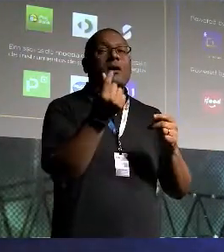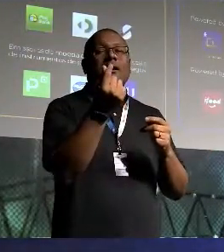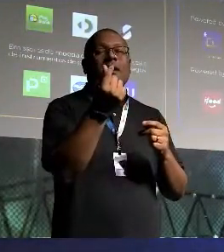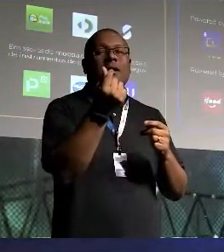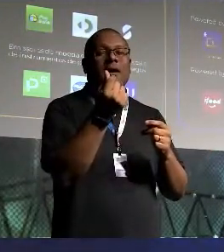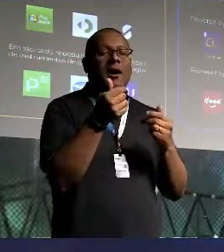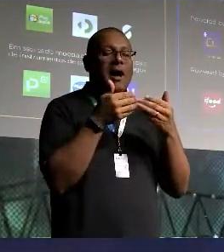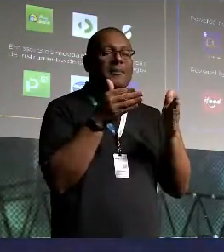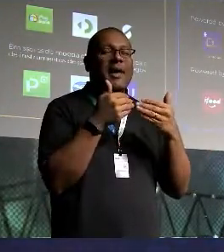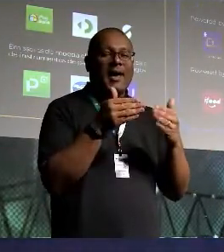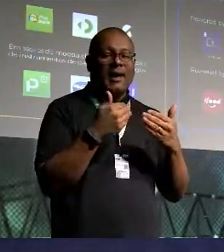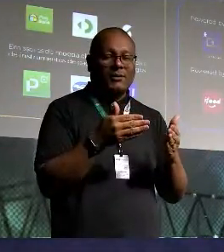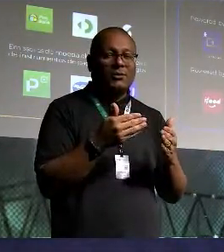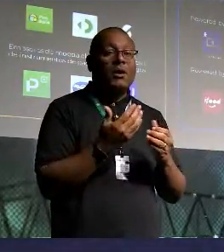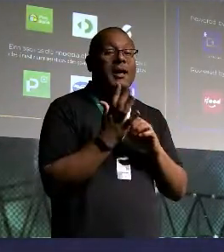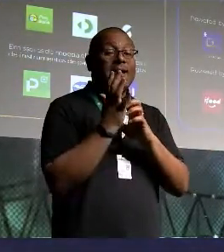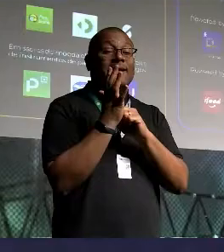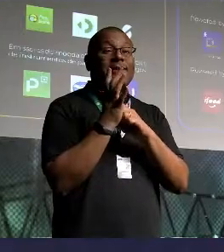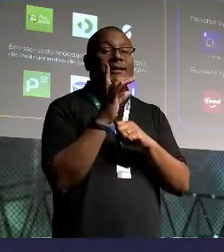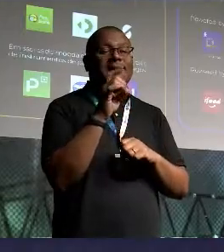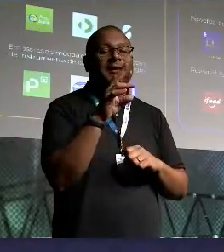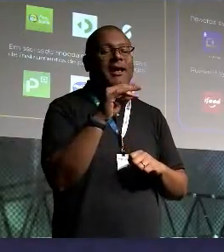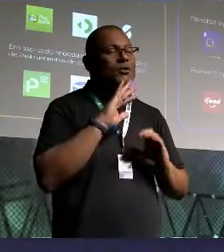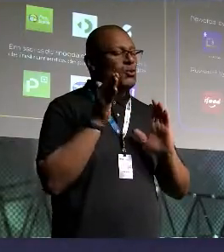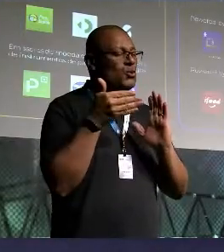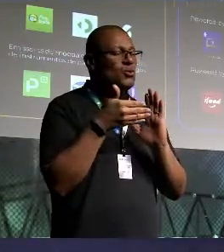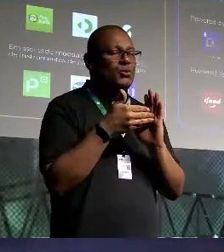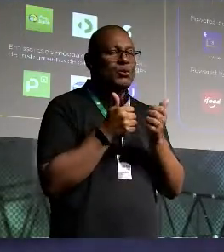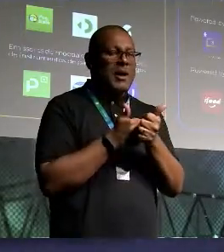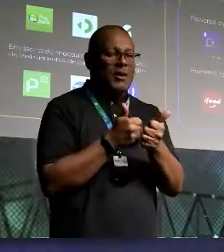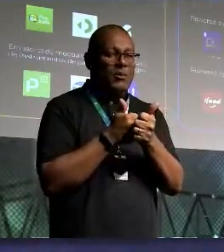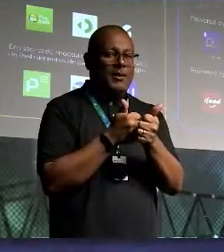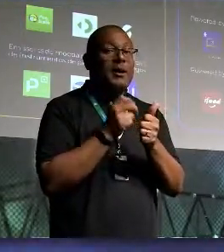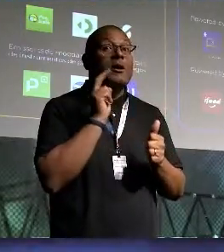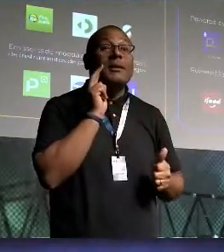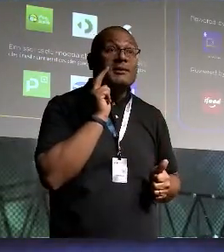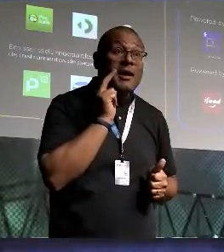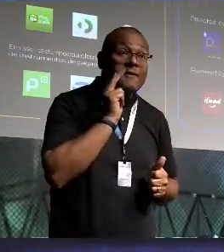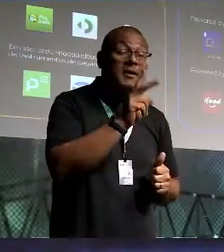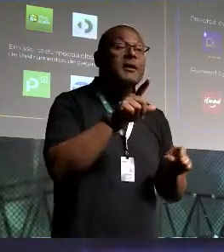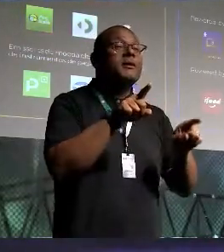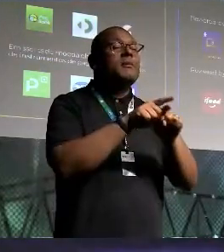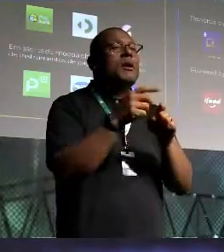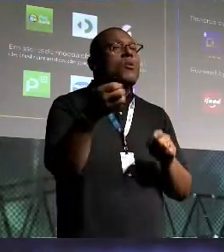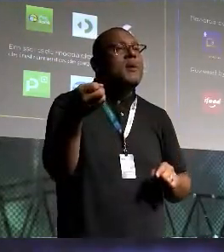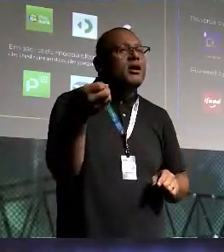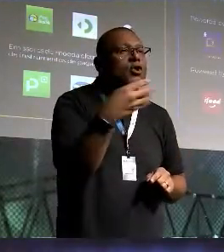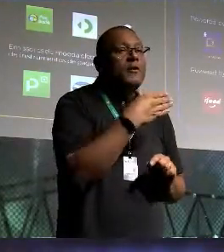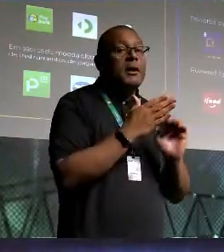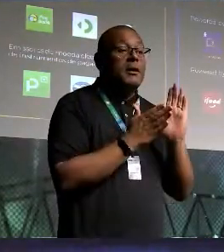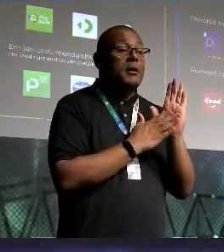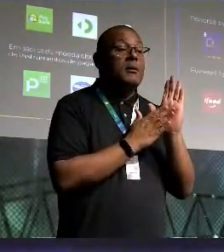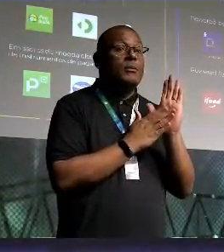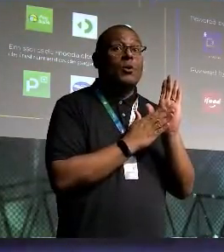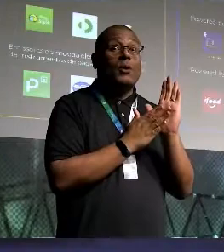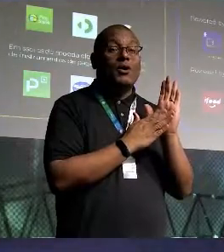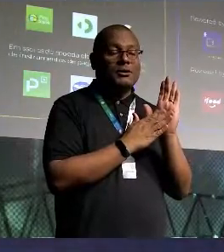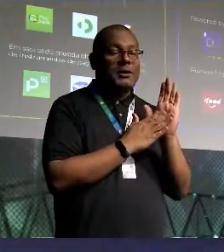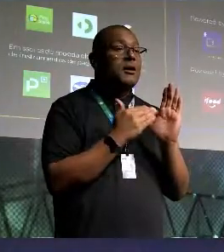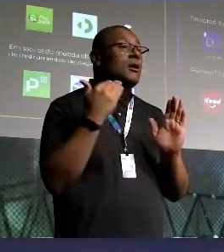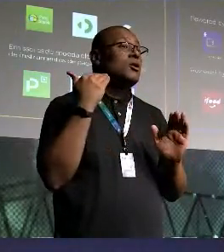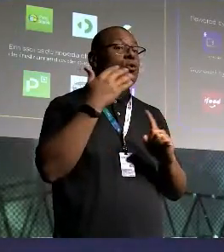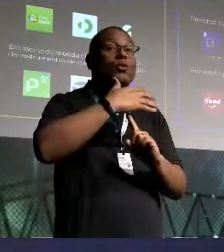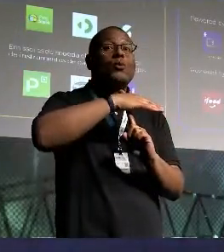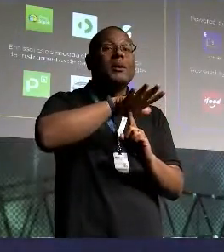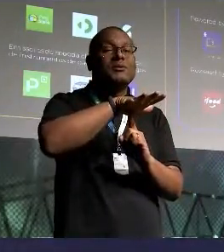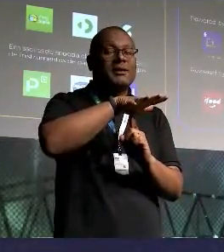Finance, então tudo sobre dados aqui, e a gente começa a ver que também nasce uma nova proposta do Banco